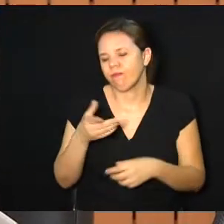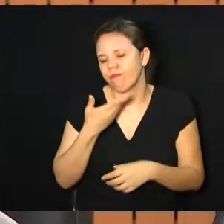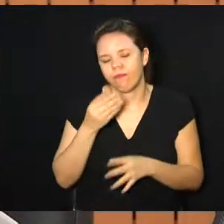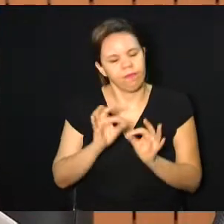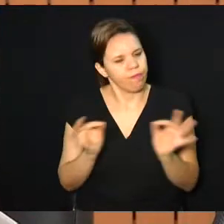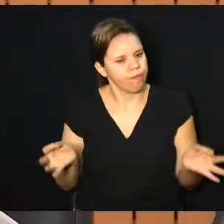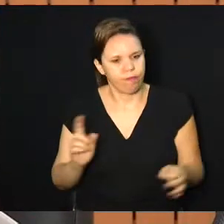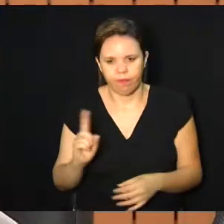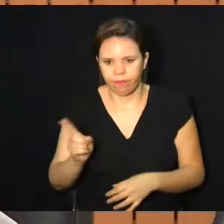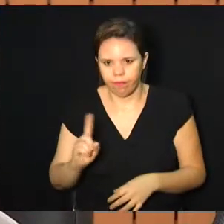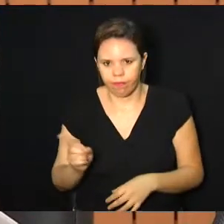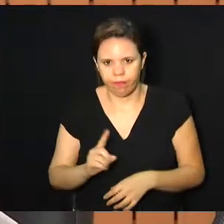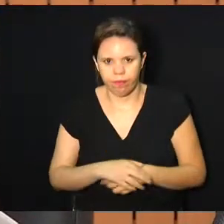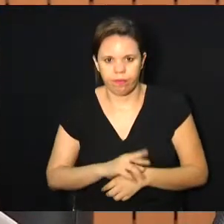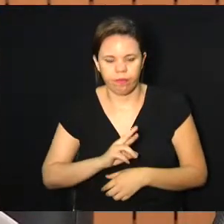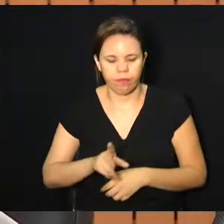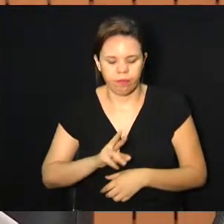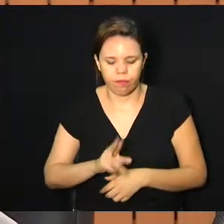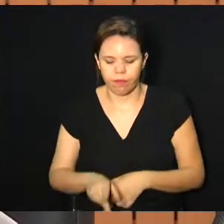simples, não é